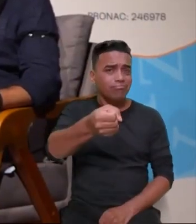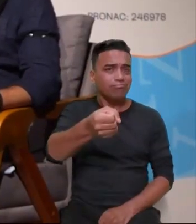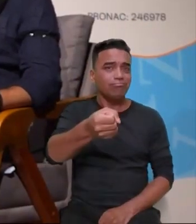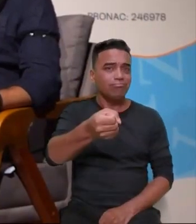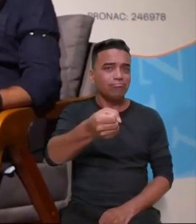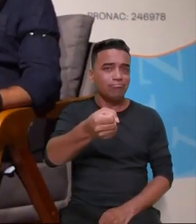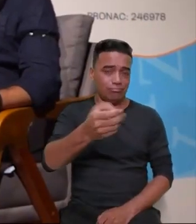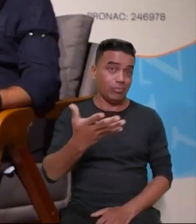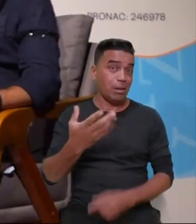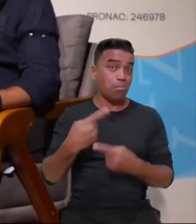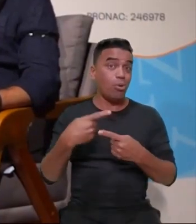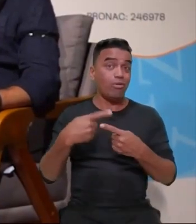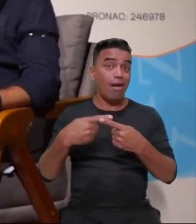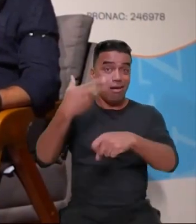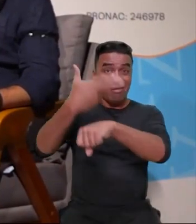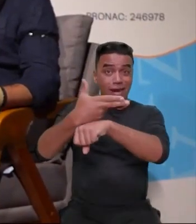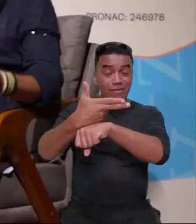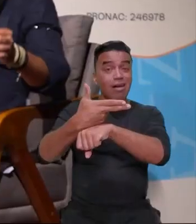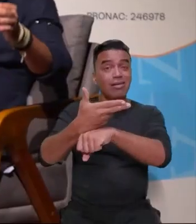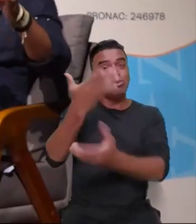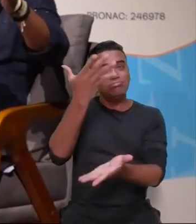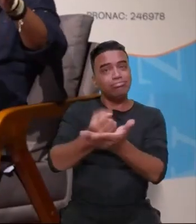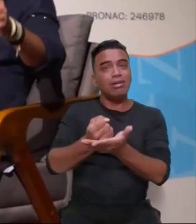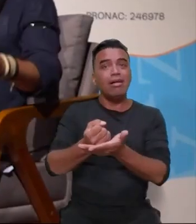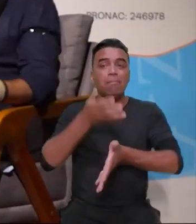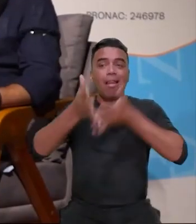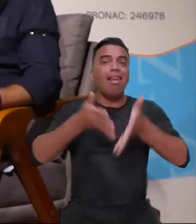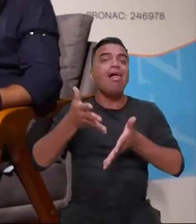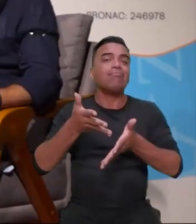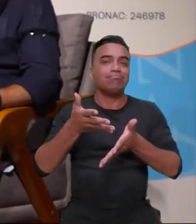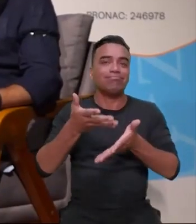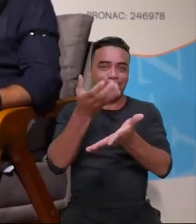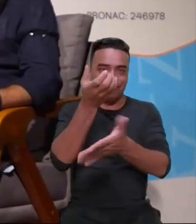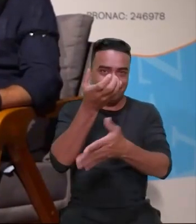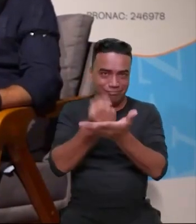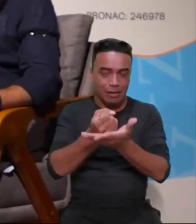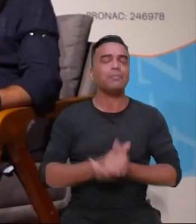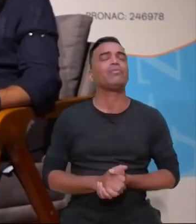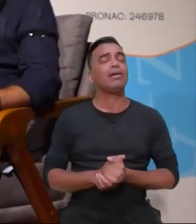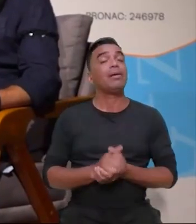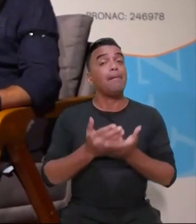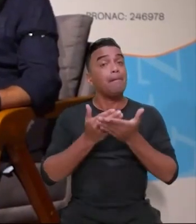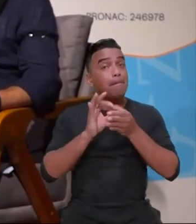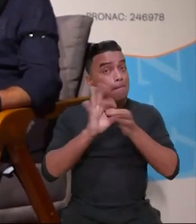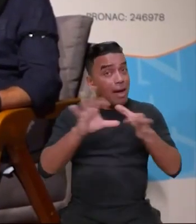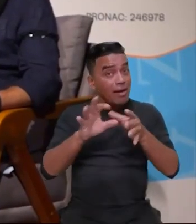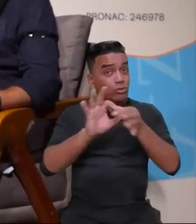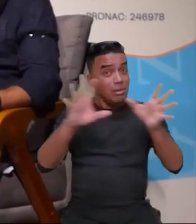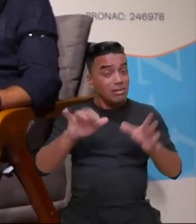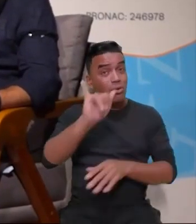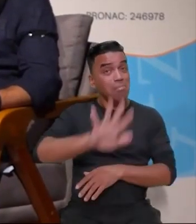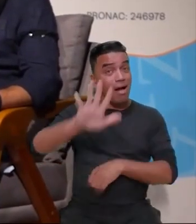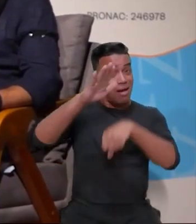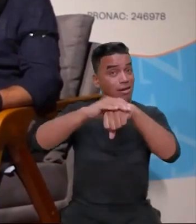chegar, porque estamos gravando e precisamos captar melhor o áudio da pergunta. Desde já, peço autorização para o uso